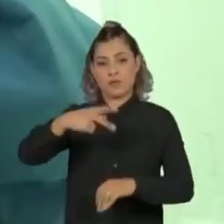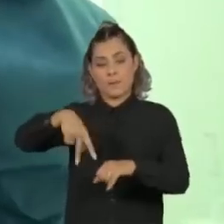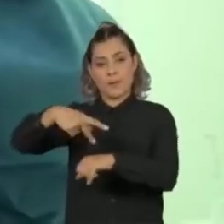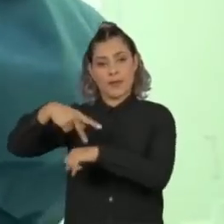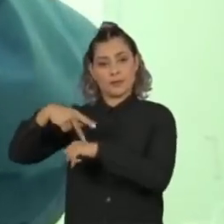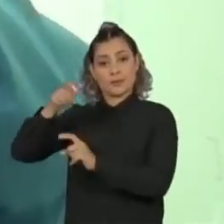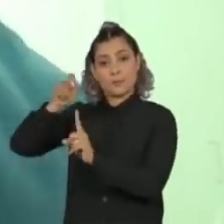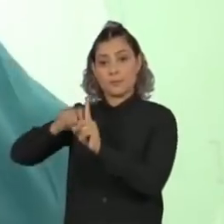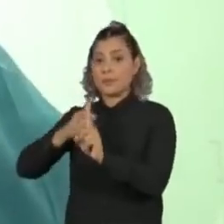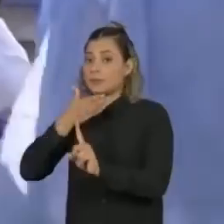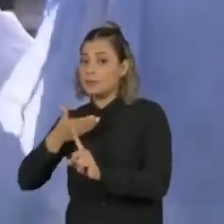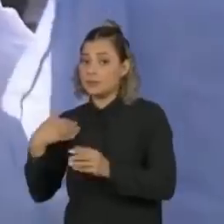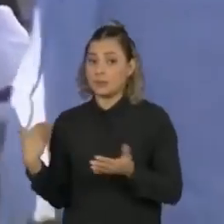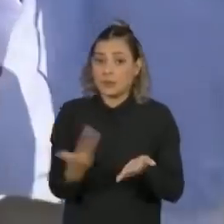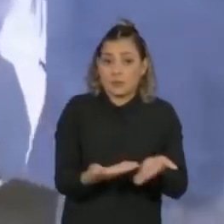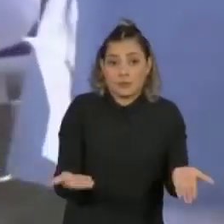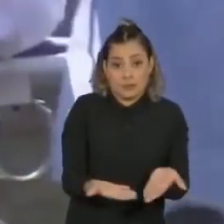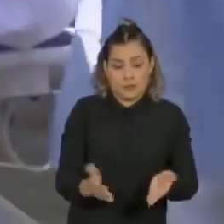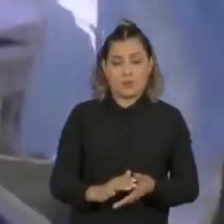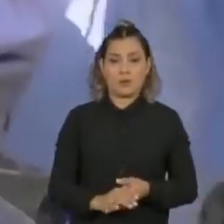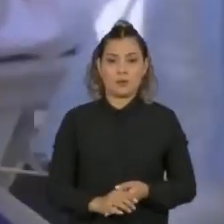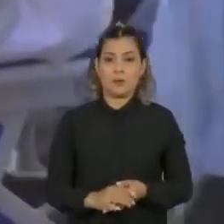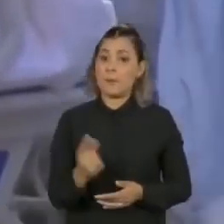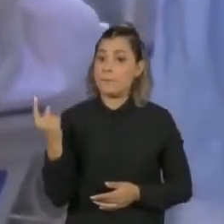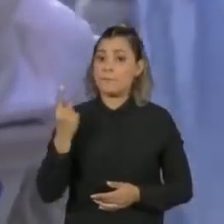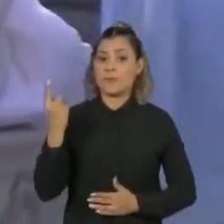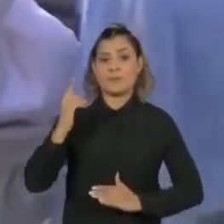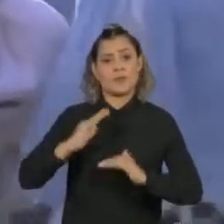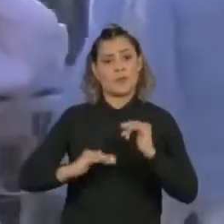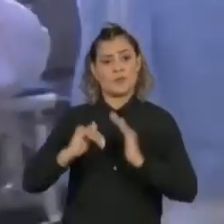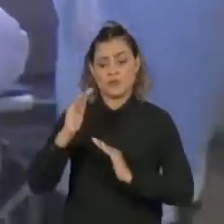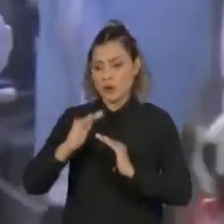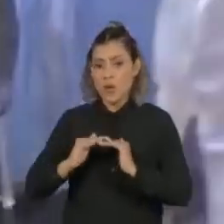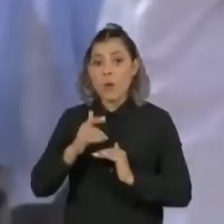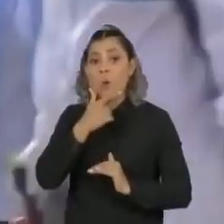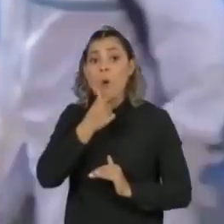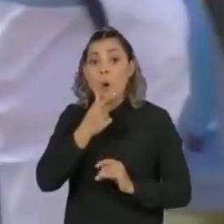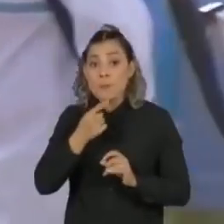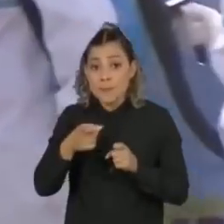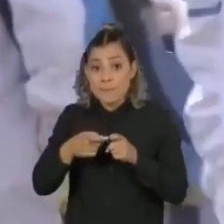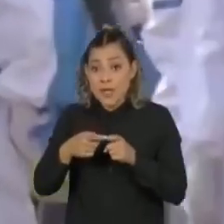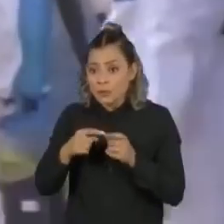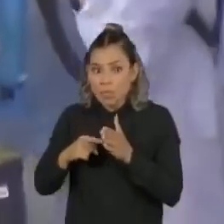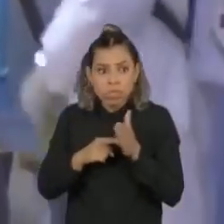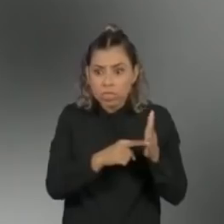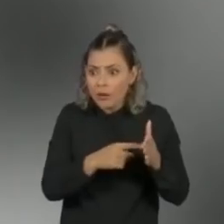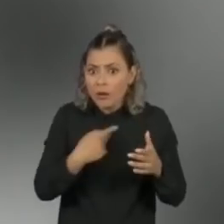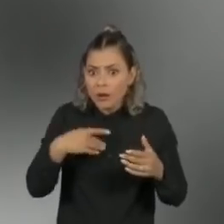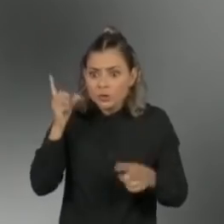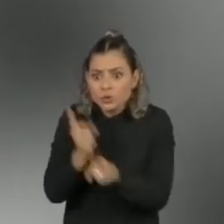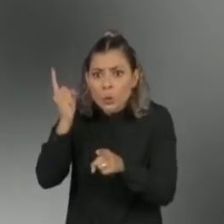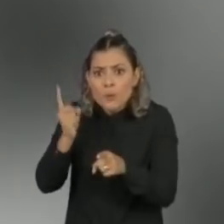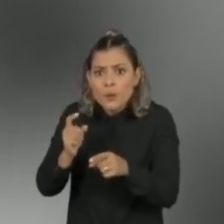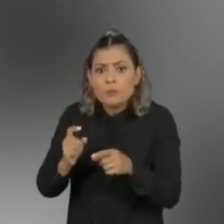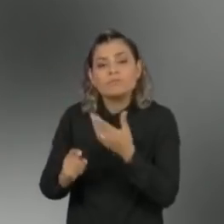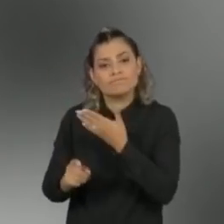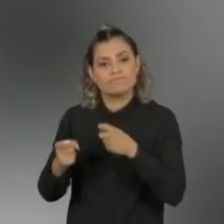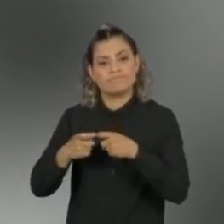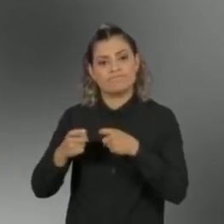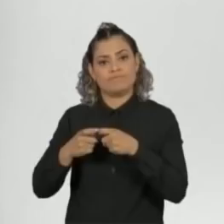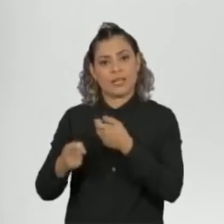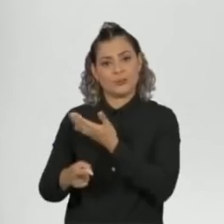de dezembro passado. O primeiro profissional de saúde a denunciar a existência do vírus, o médico